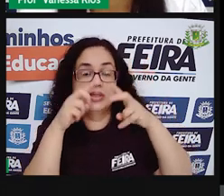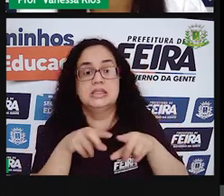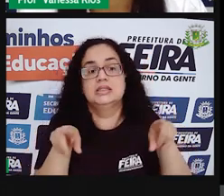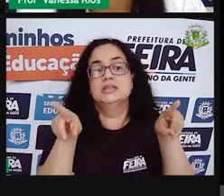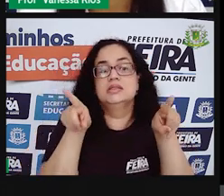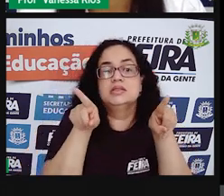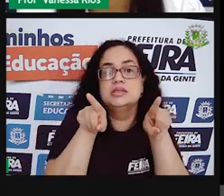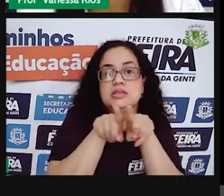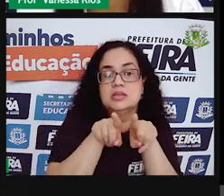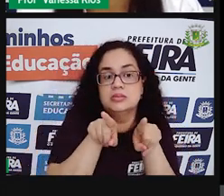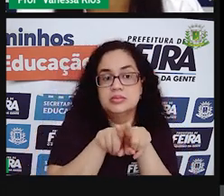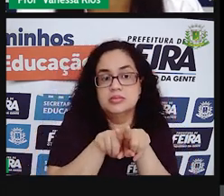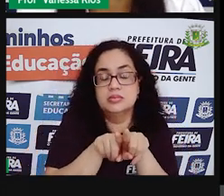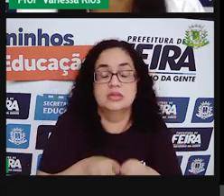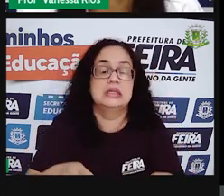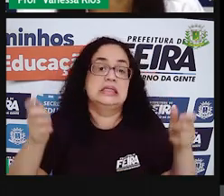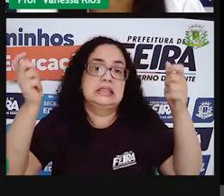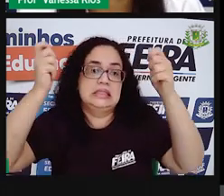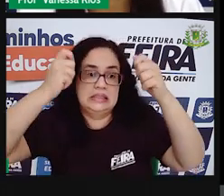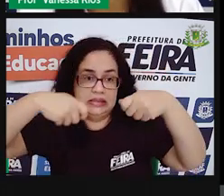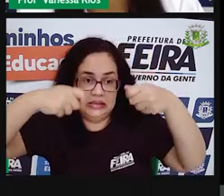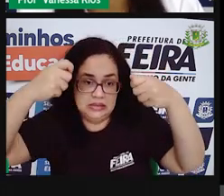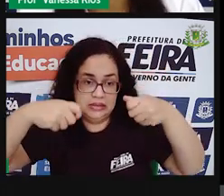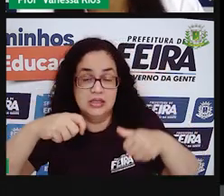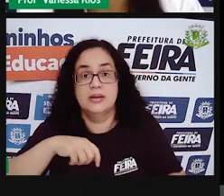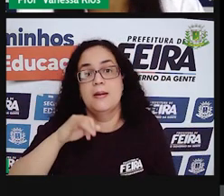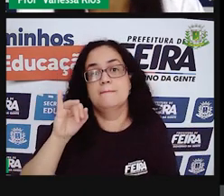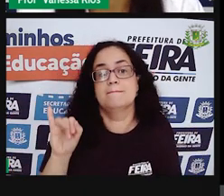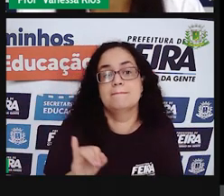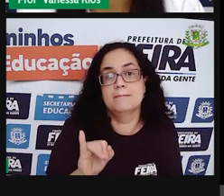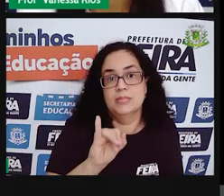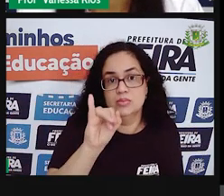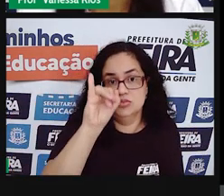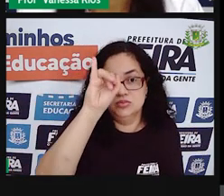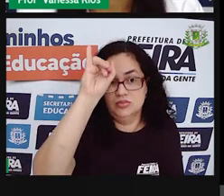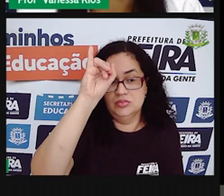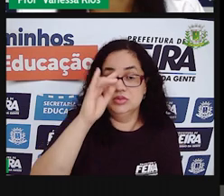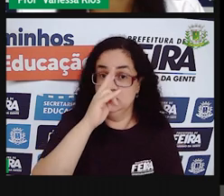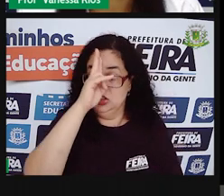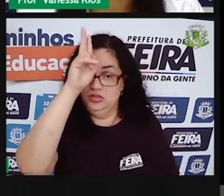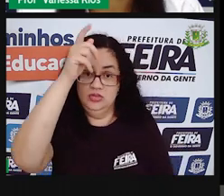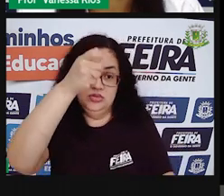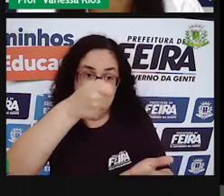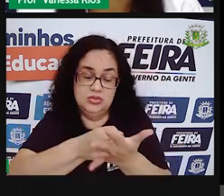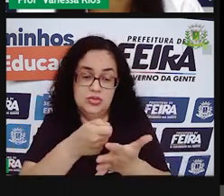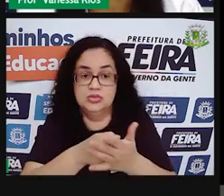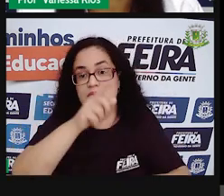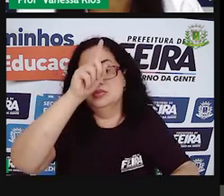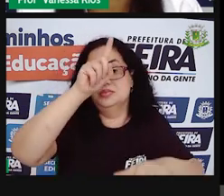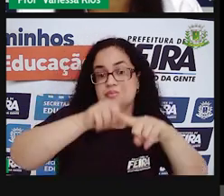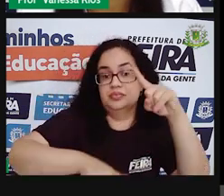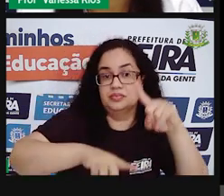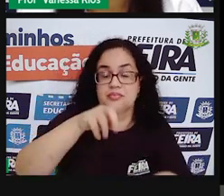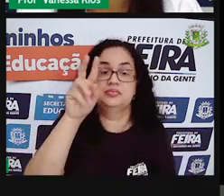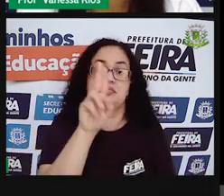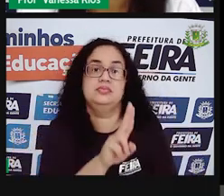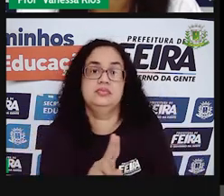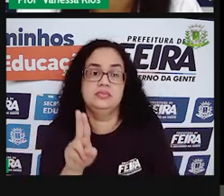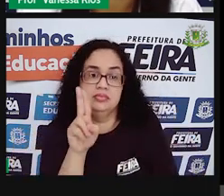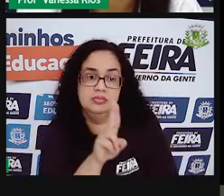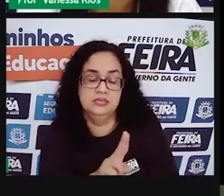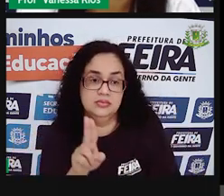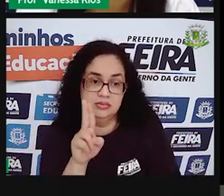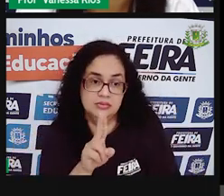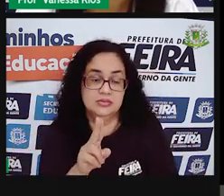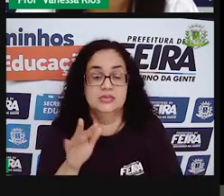a necessidade, né, a importância da resistência dos materiais utilizados no fim que